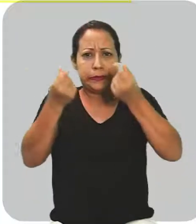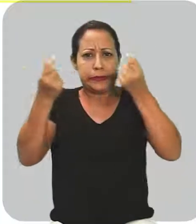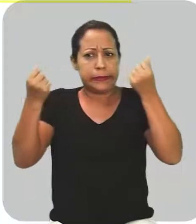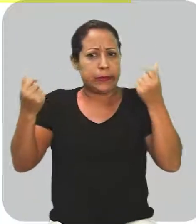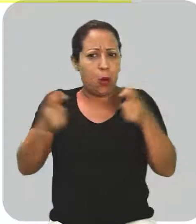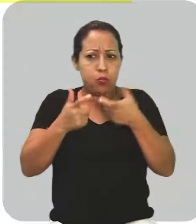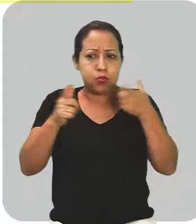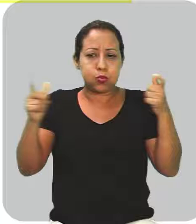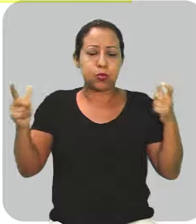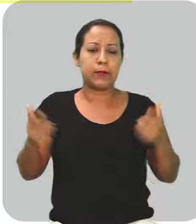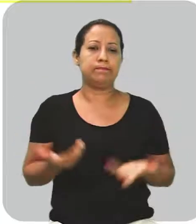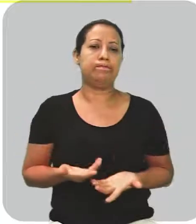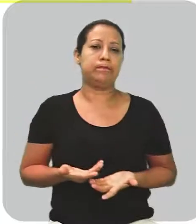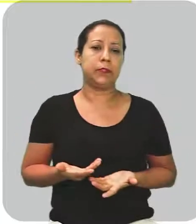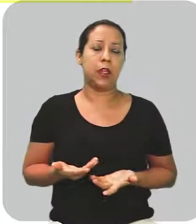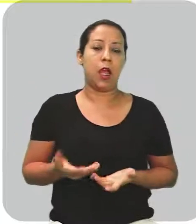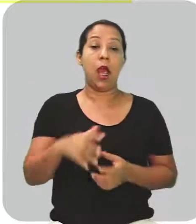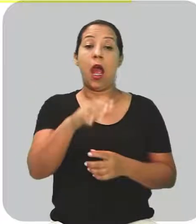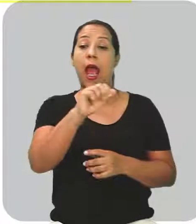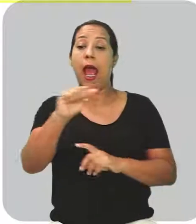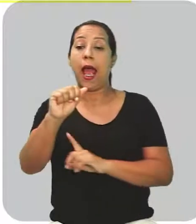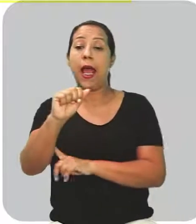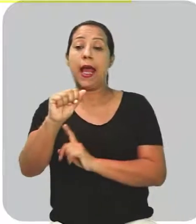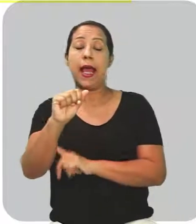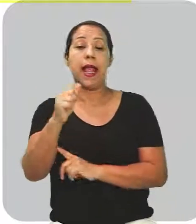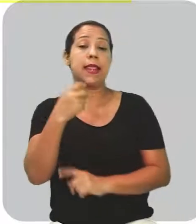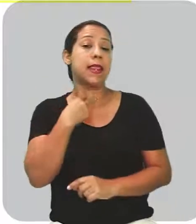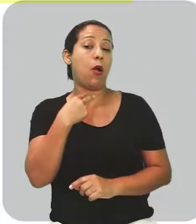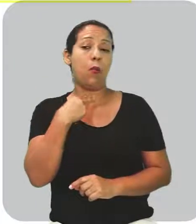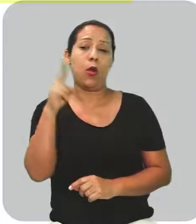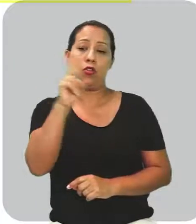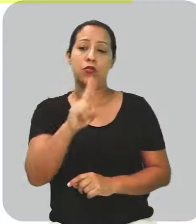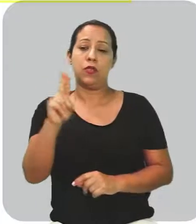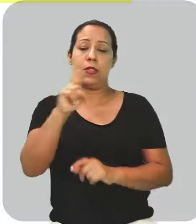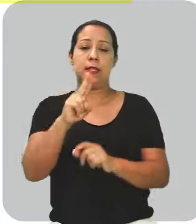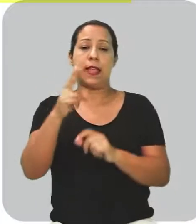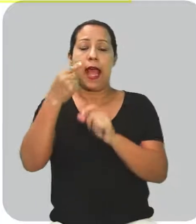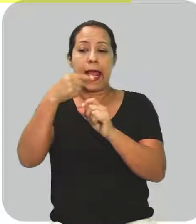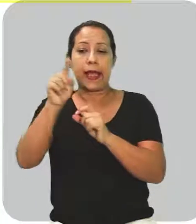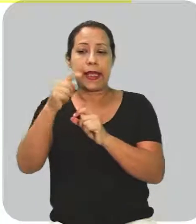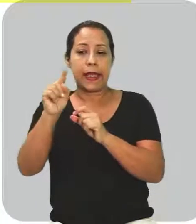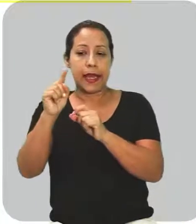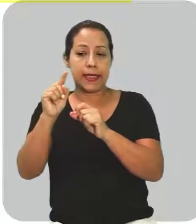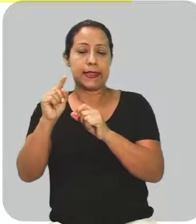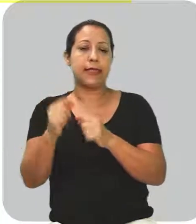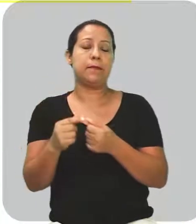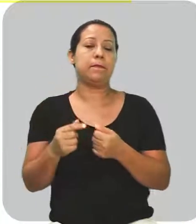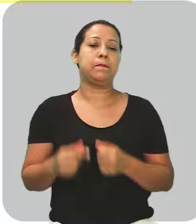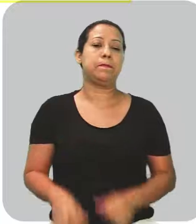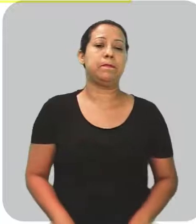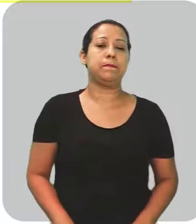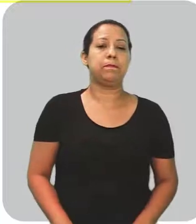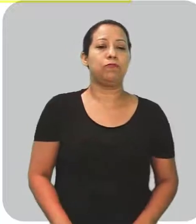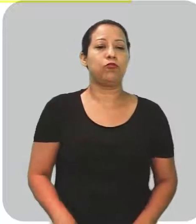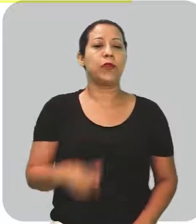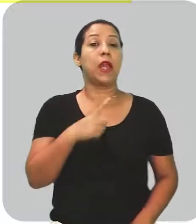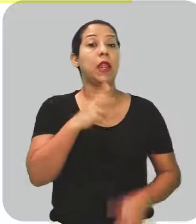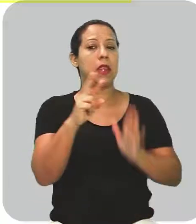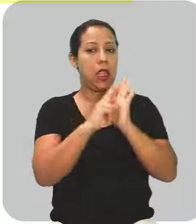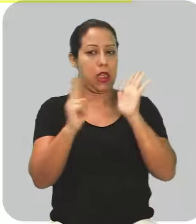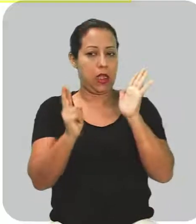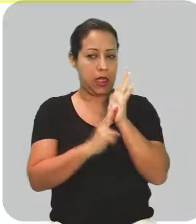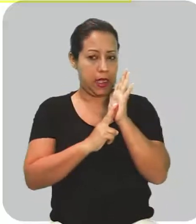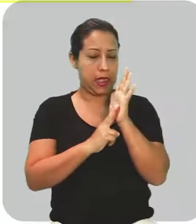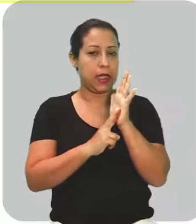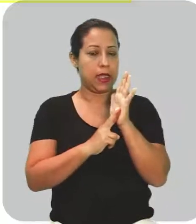a aqui, nada de usar com a crase, beleza? Exceção. Essa regra tem uma exceção. Quando